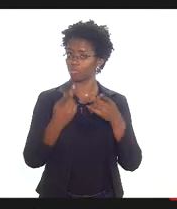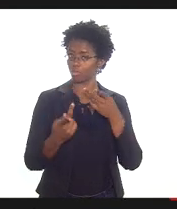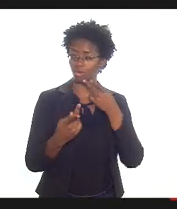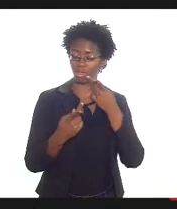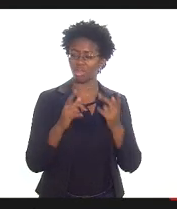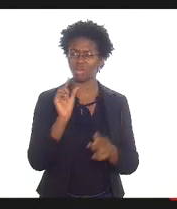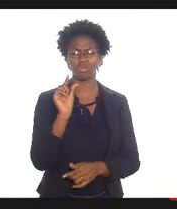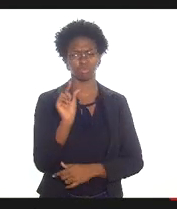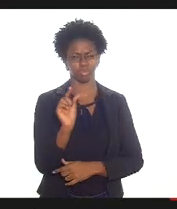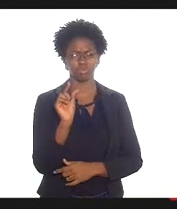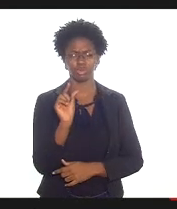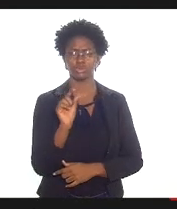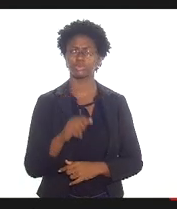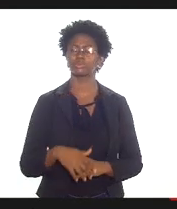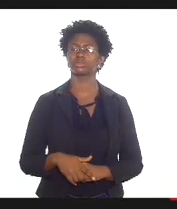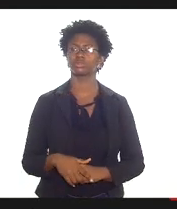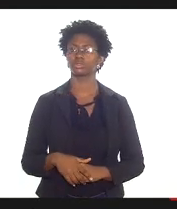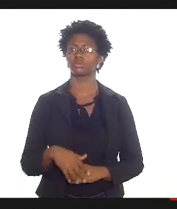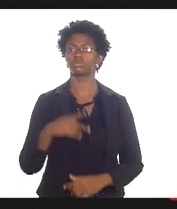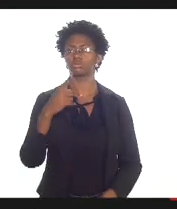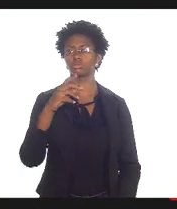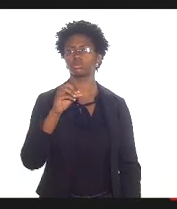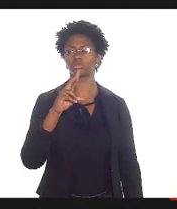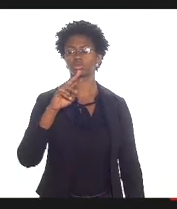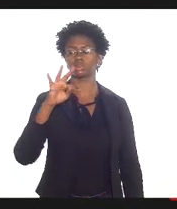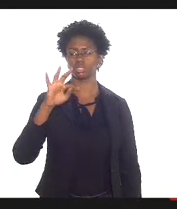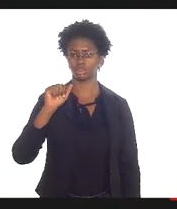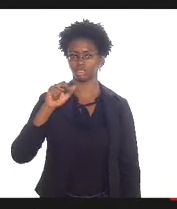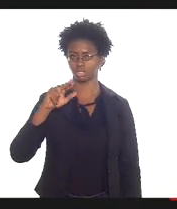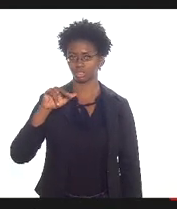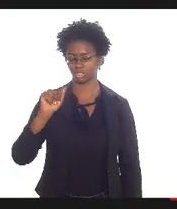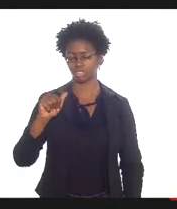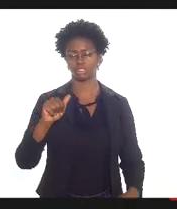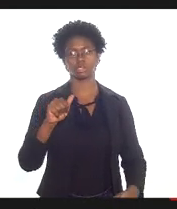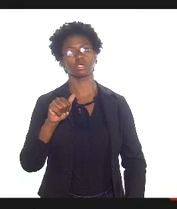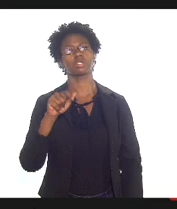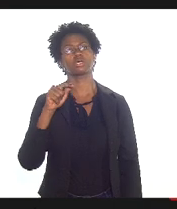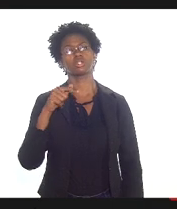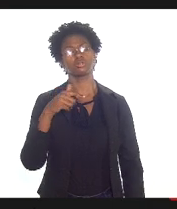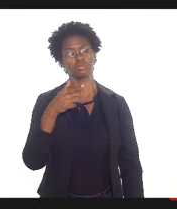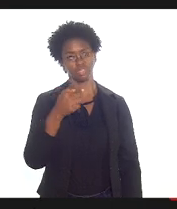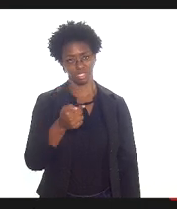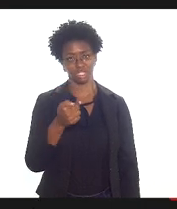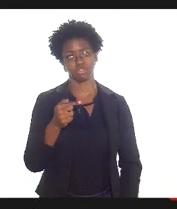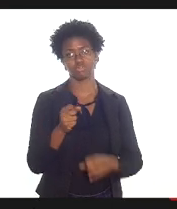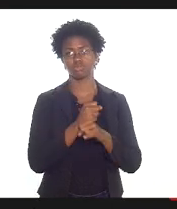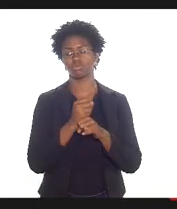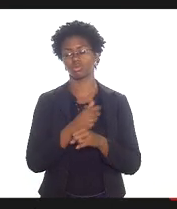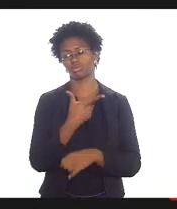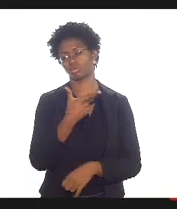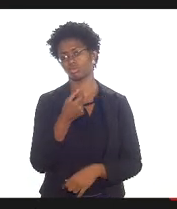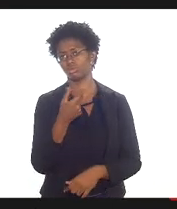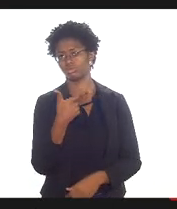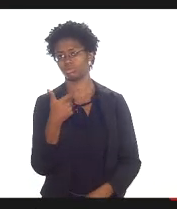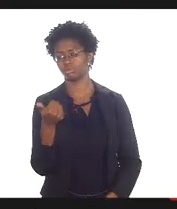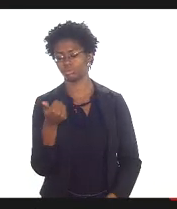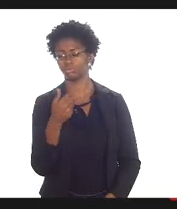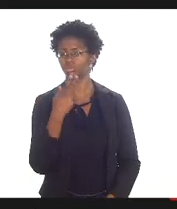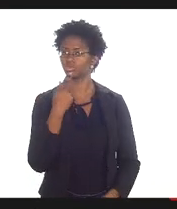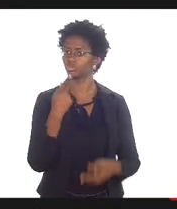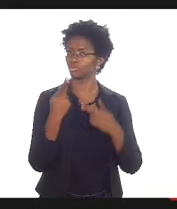pouquinho sobre a portaria normativa número 7 de 2021, que